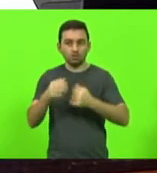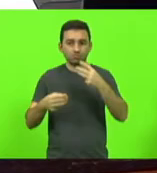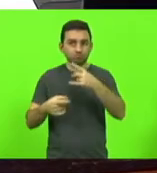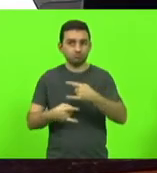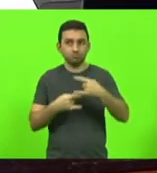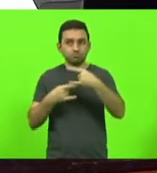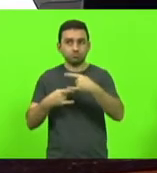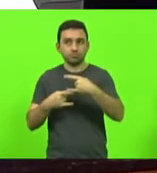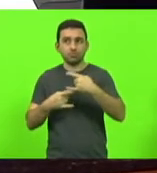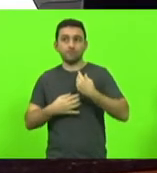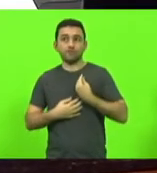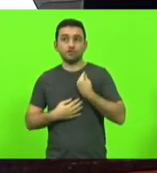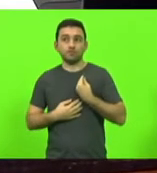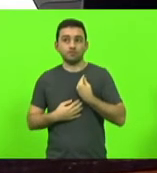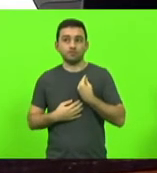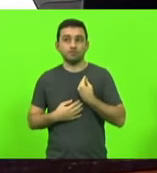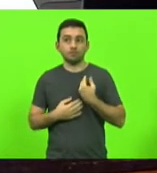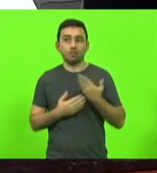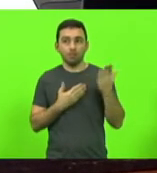estar presente aqui e não estar aqui.